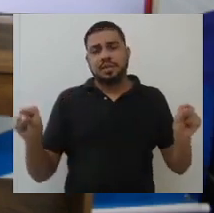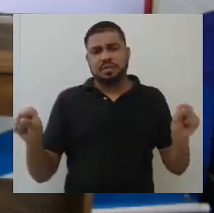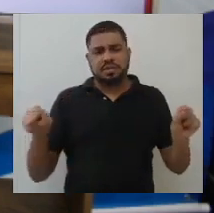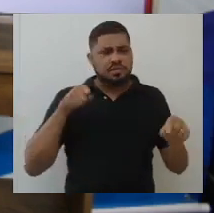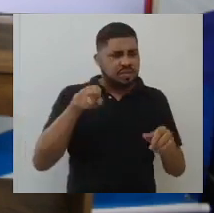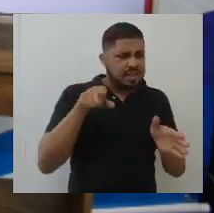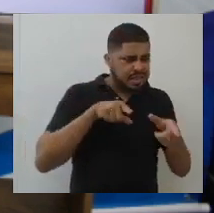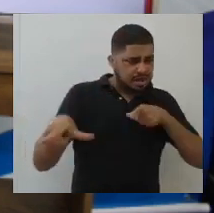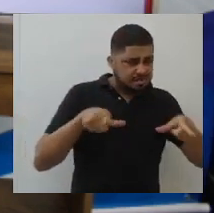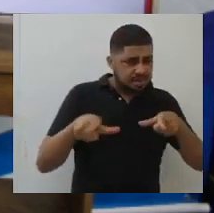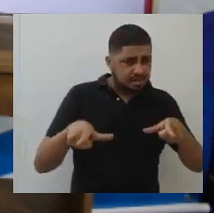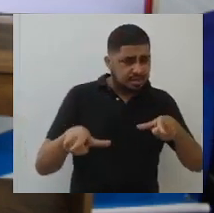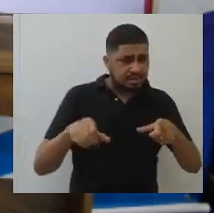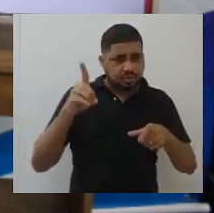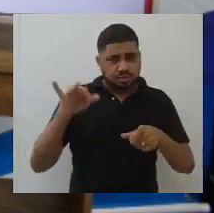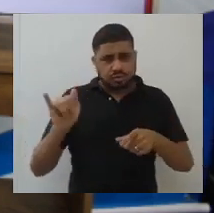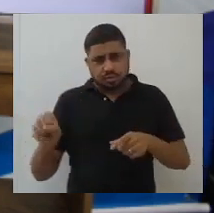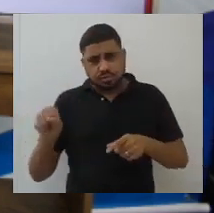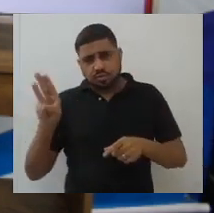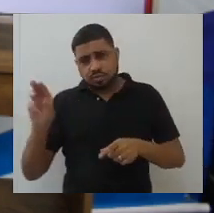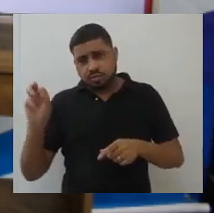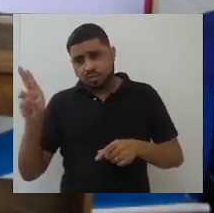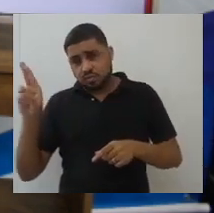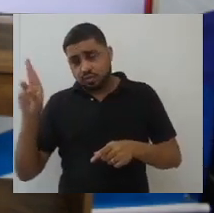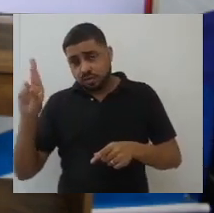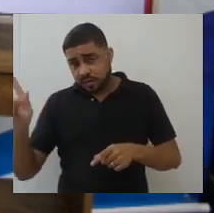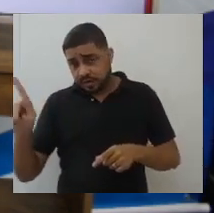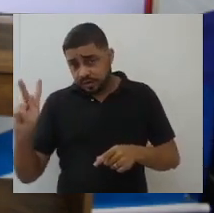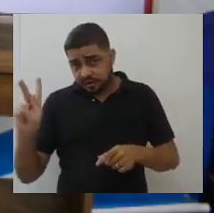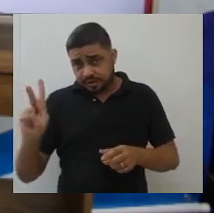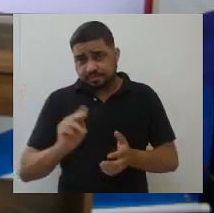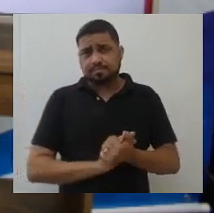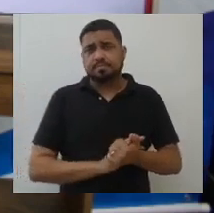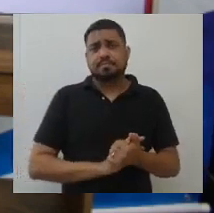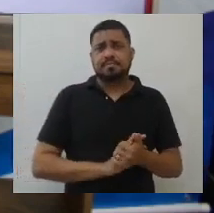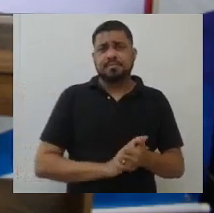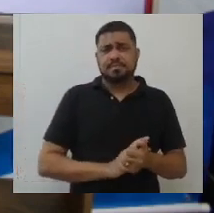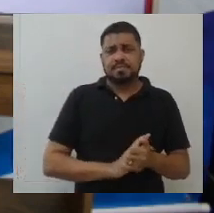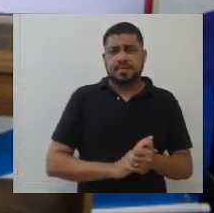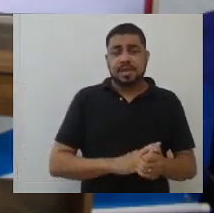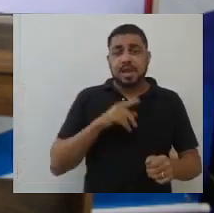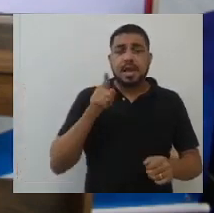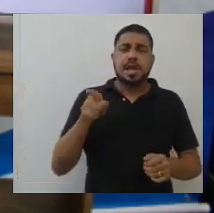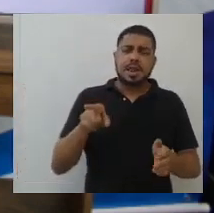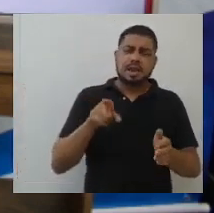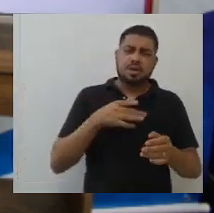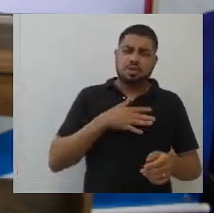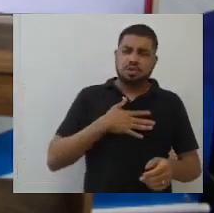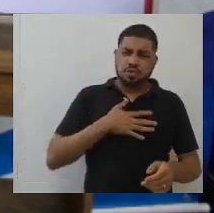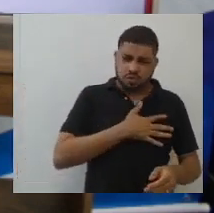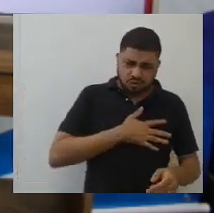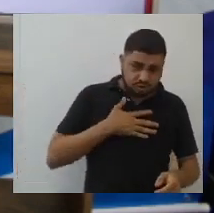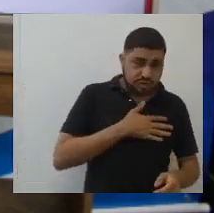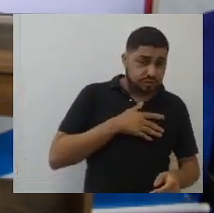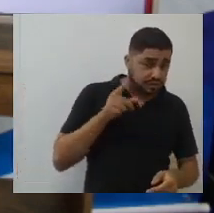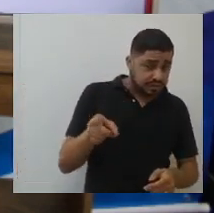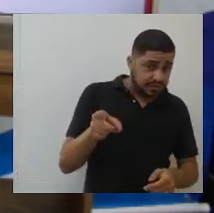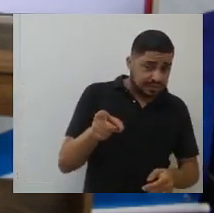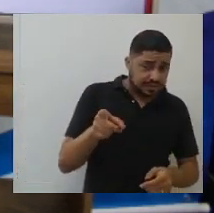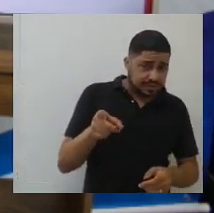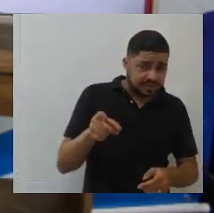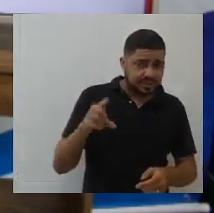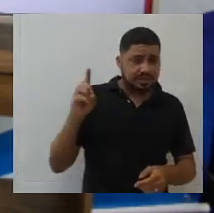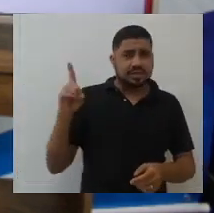trabalha? Do you work? Do you work? Ela gosta de você? Does